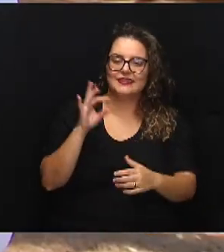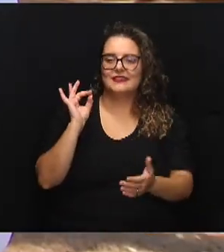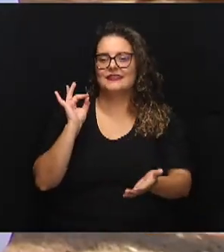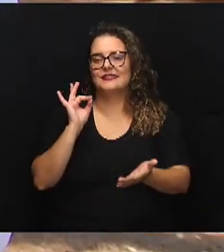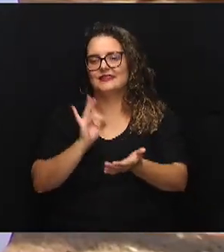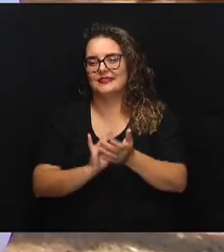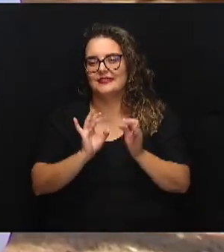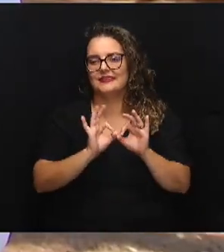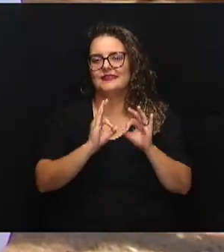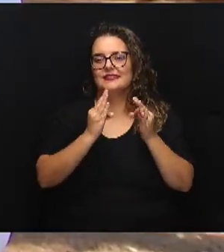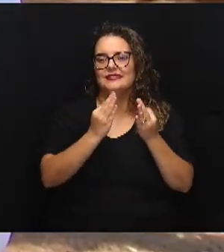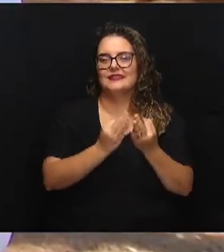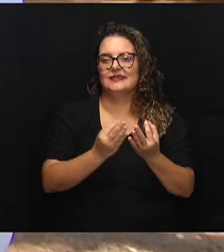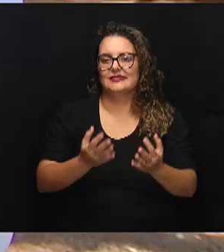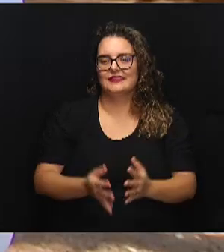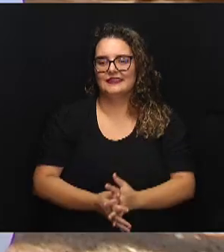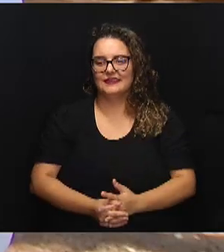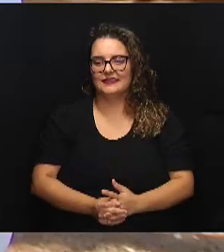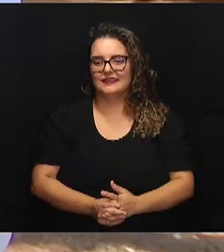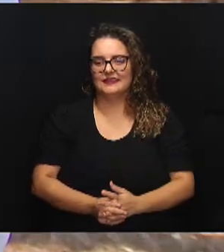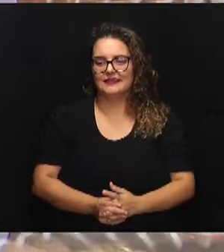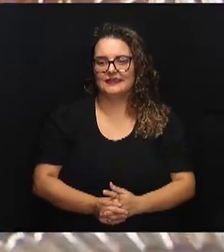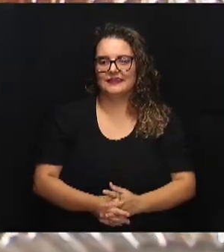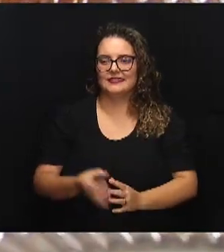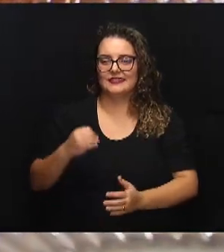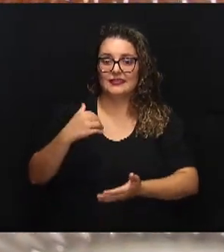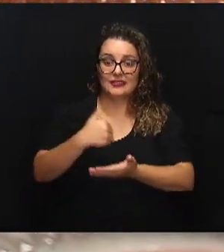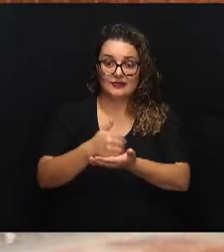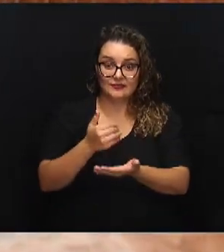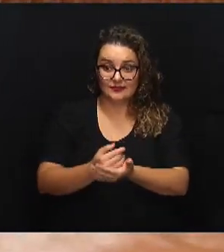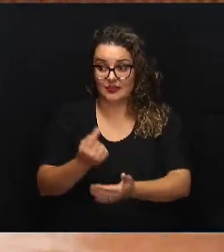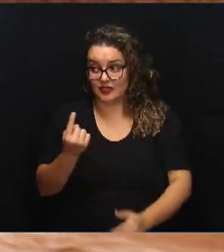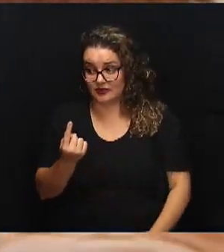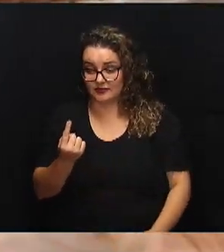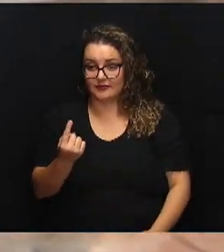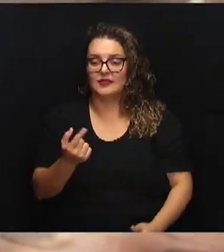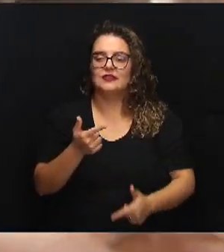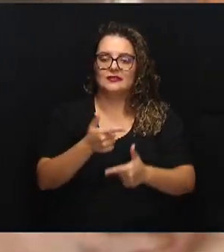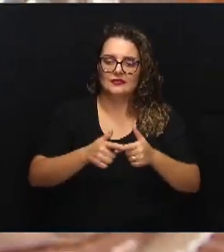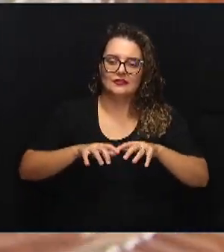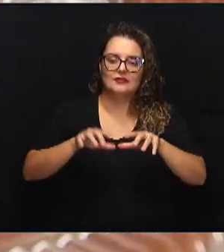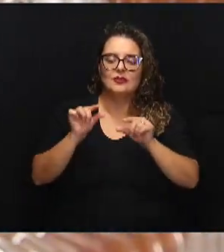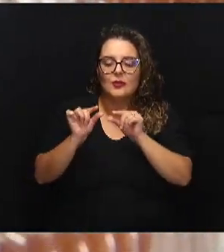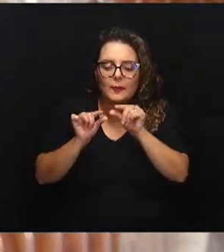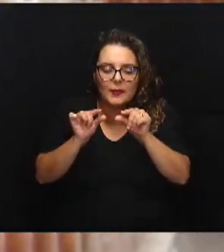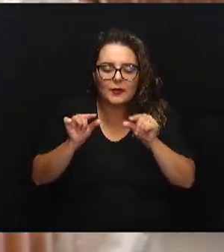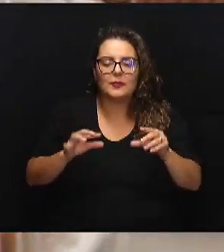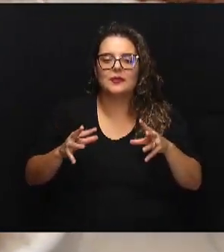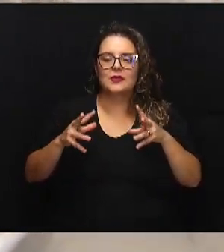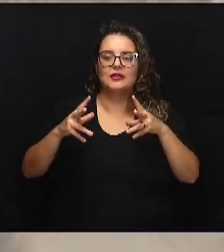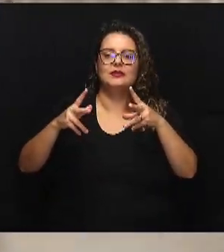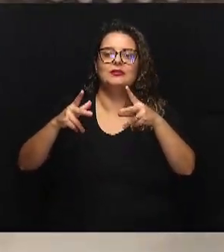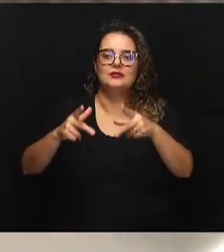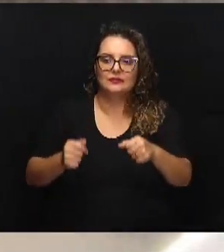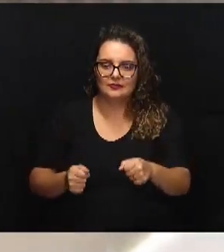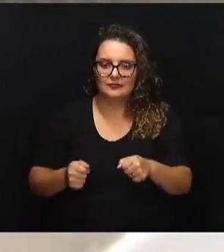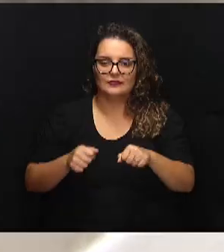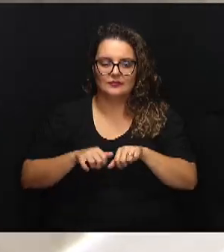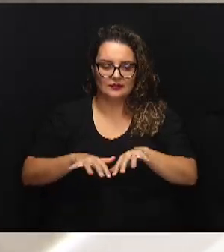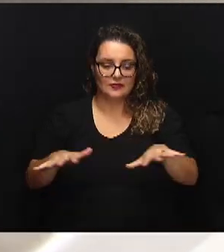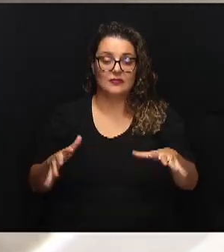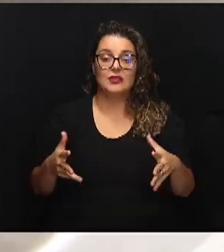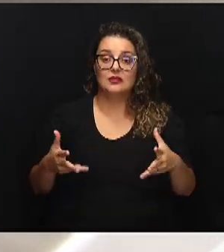é uma família, tá? Se é um bolo que vem para um, tem que dividir um pedacinho para cada um e dar para